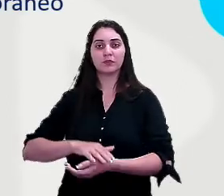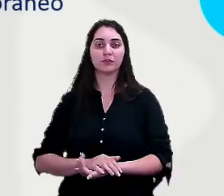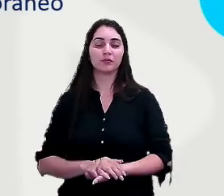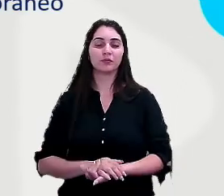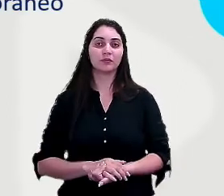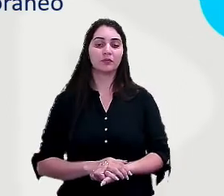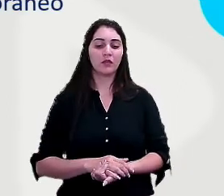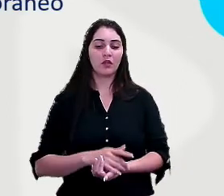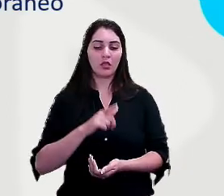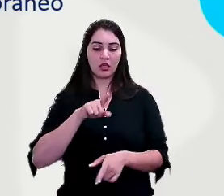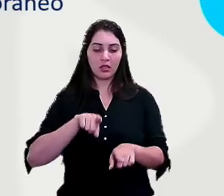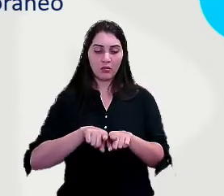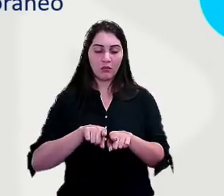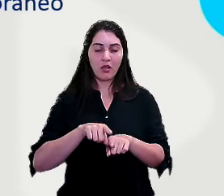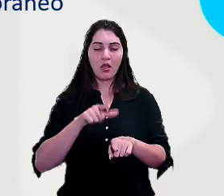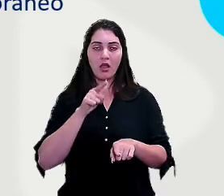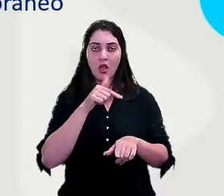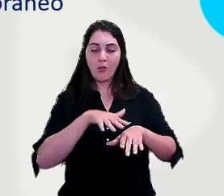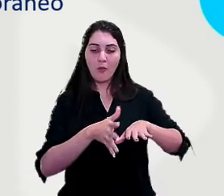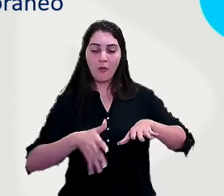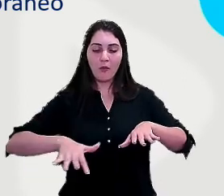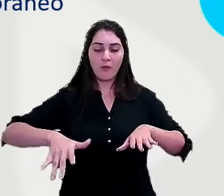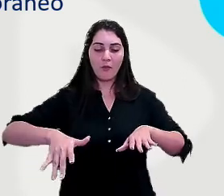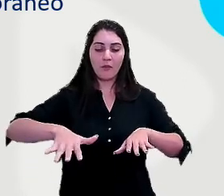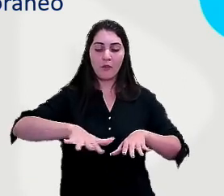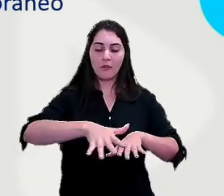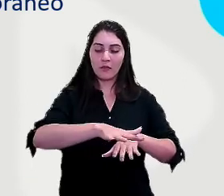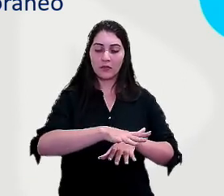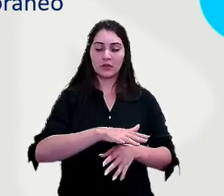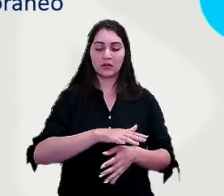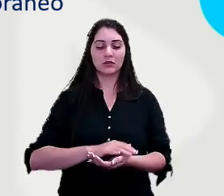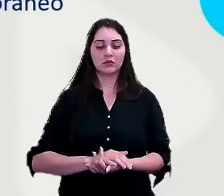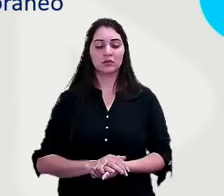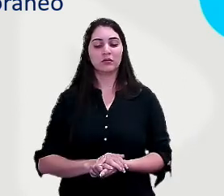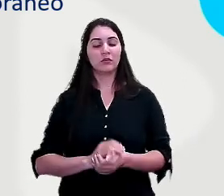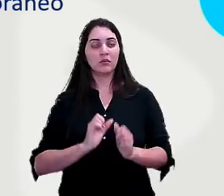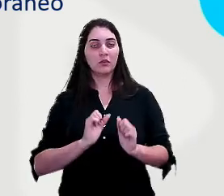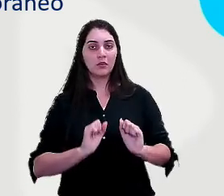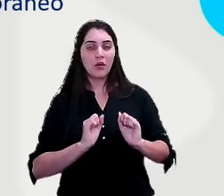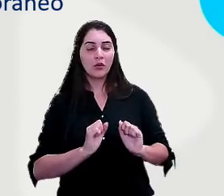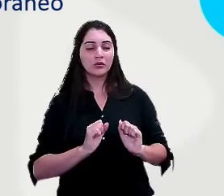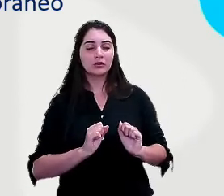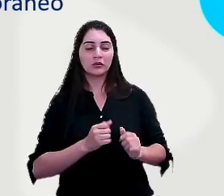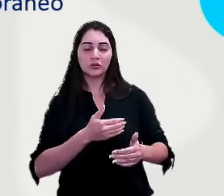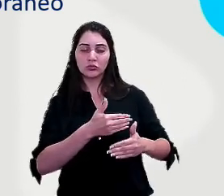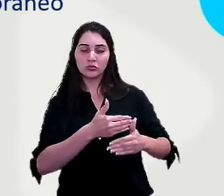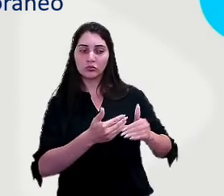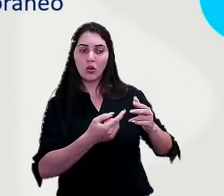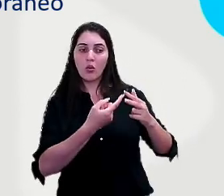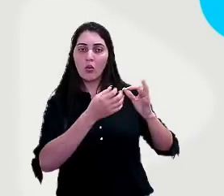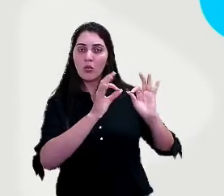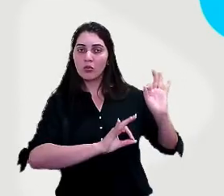águas oceânicas modificam as formas de relevo litorâneo por meio de um trabalho que pode ser tanto construtivo ou